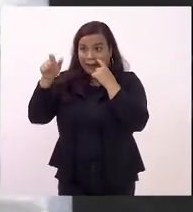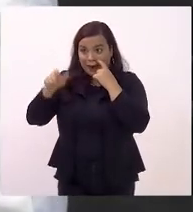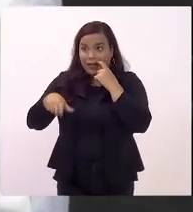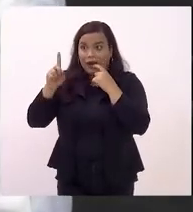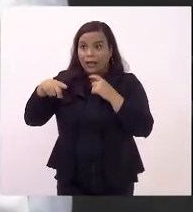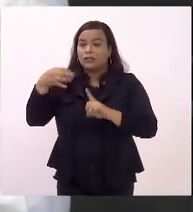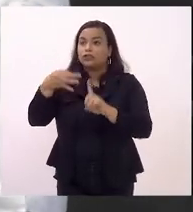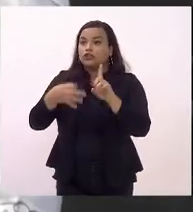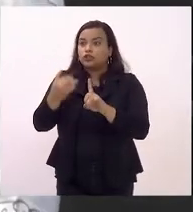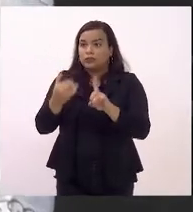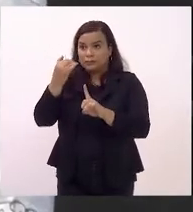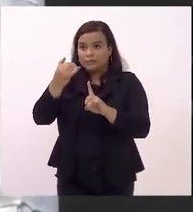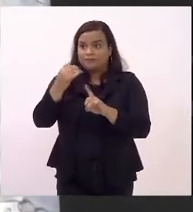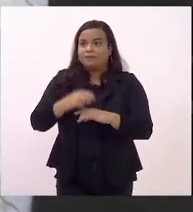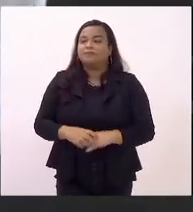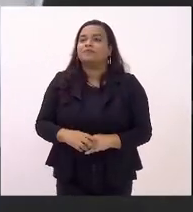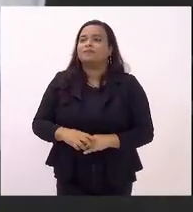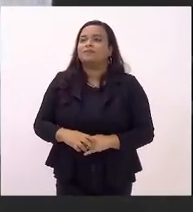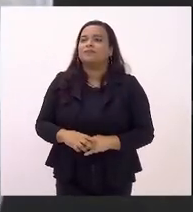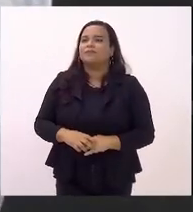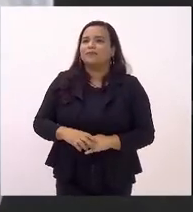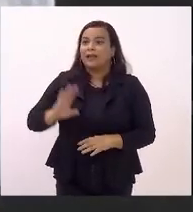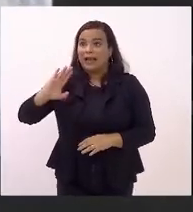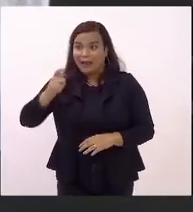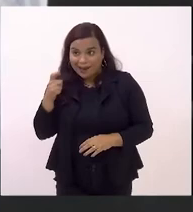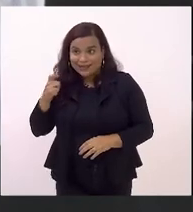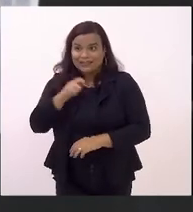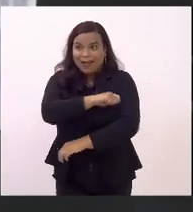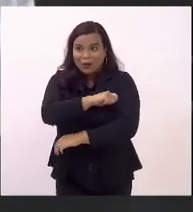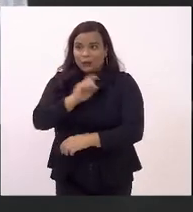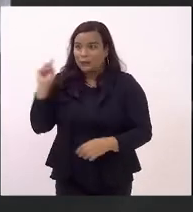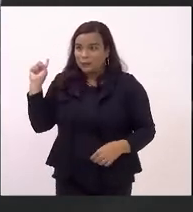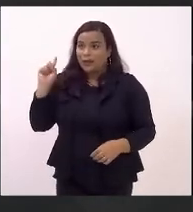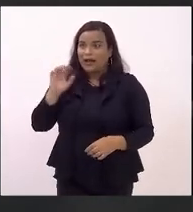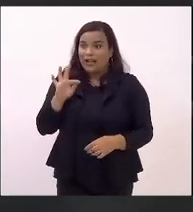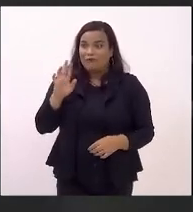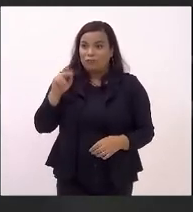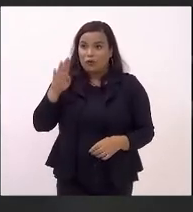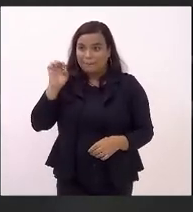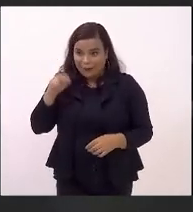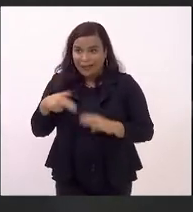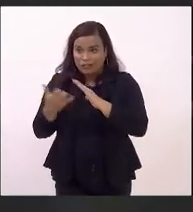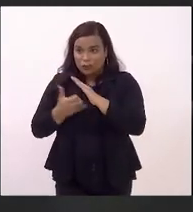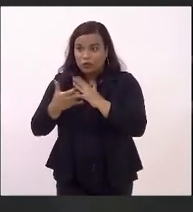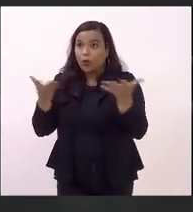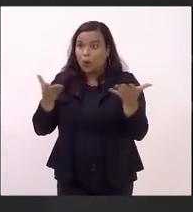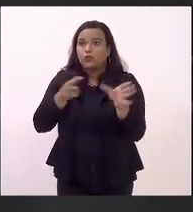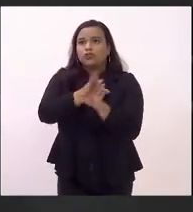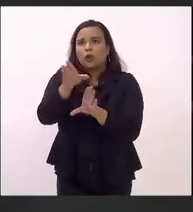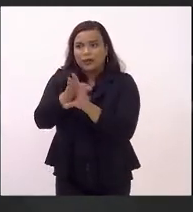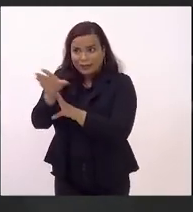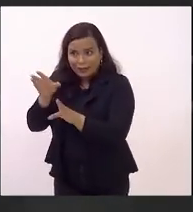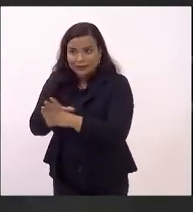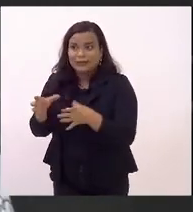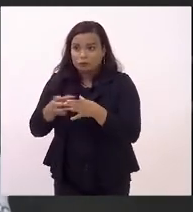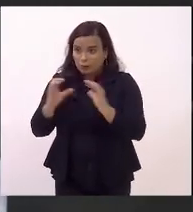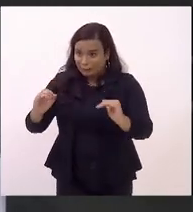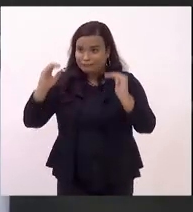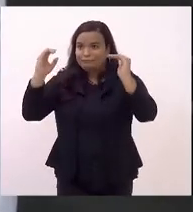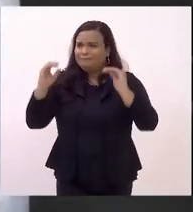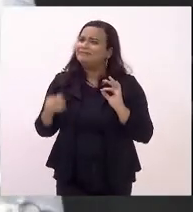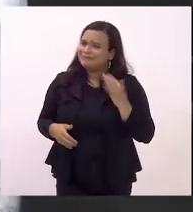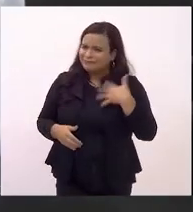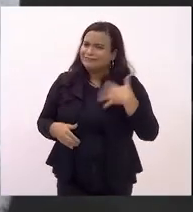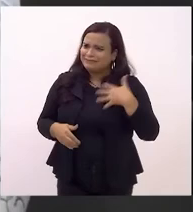desembargador. Engraçado, né? Um ex-aluno da FUNABEM, que saiu da FUNABEM, e hoje orienta a turma que é elite. É interessante